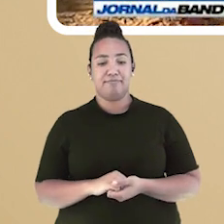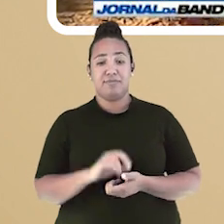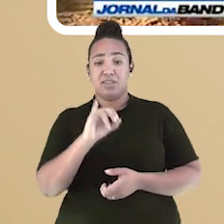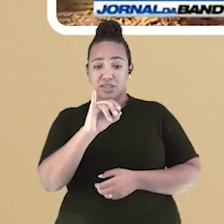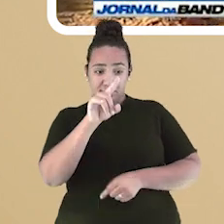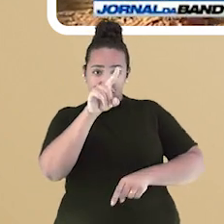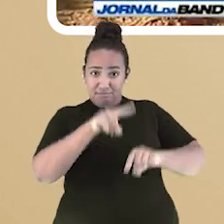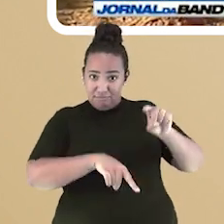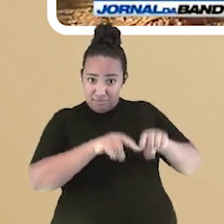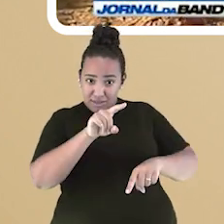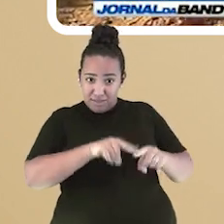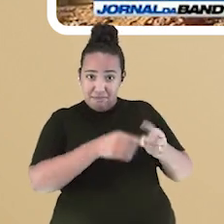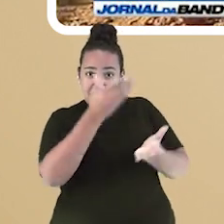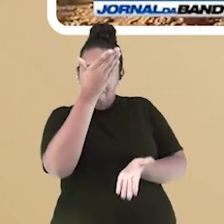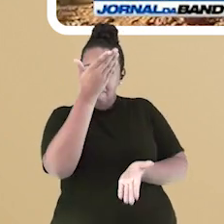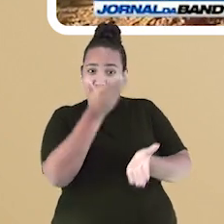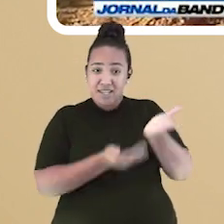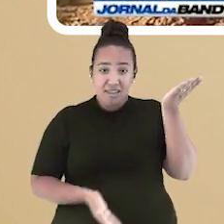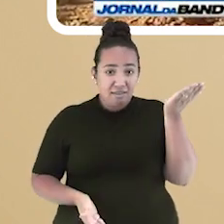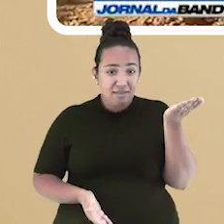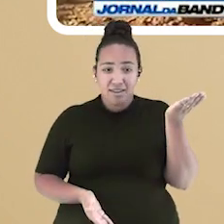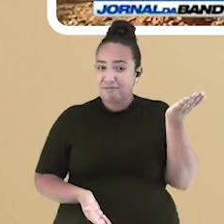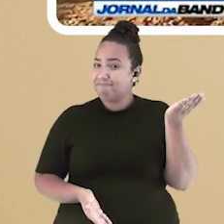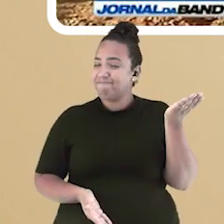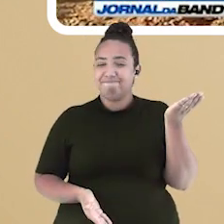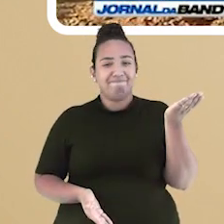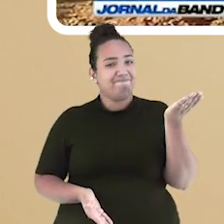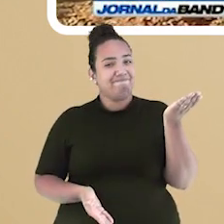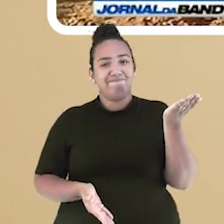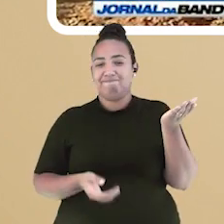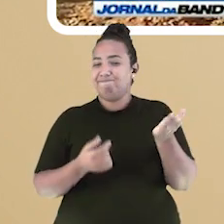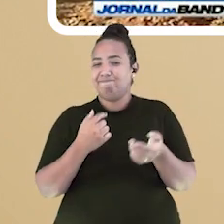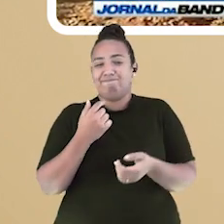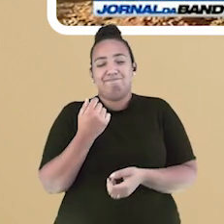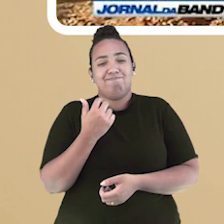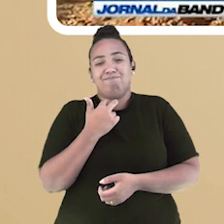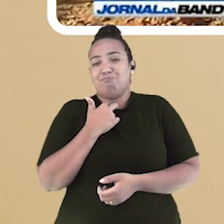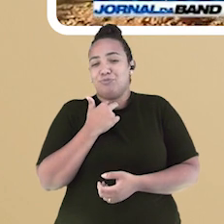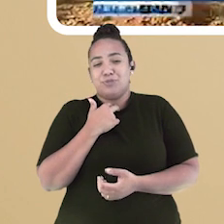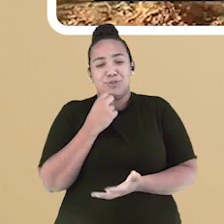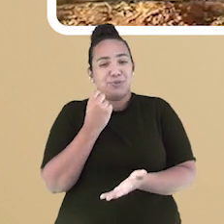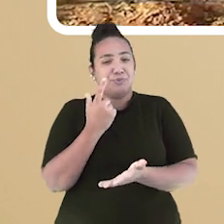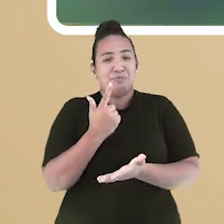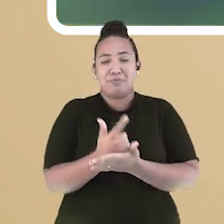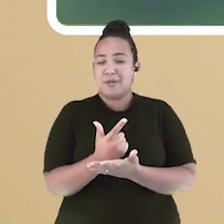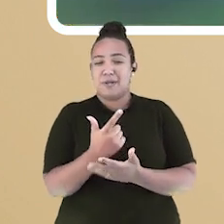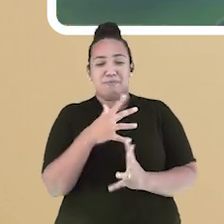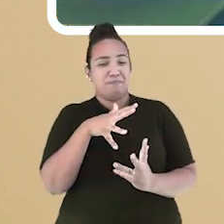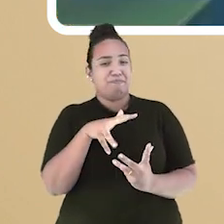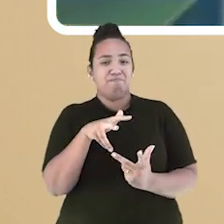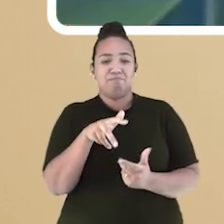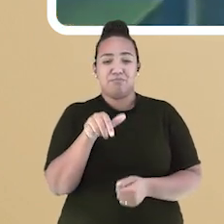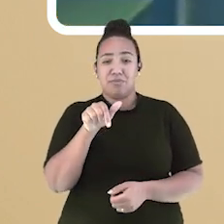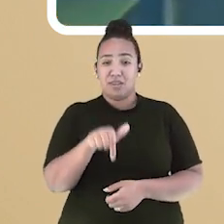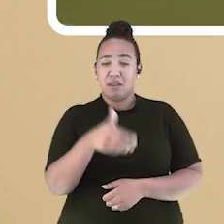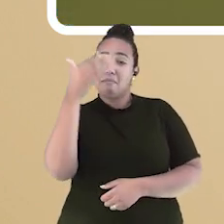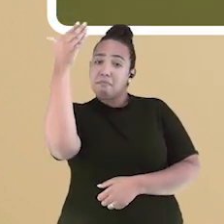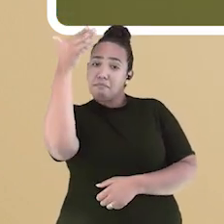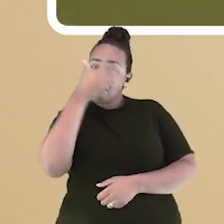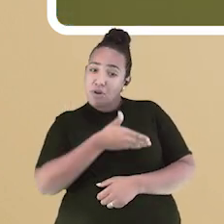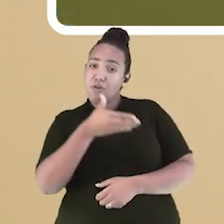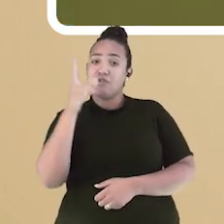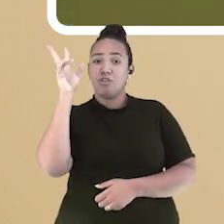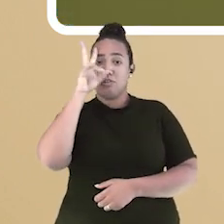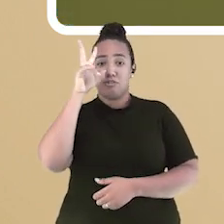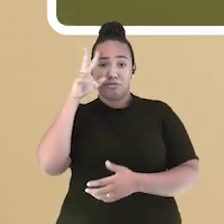perda desse material é inestimável para a arqueologia mundial. Ela é uma evidência das